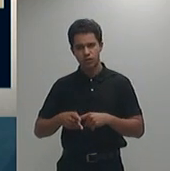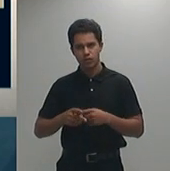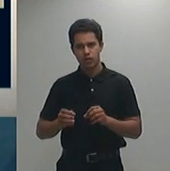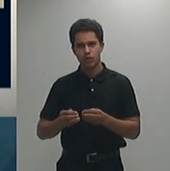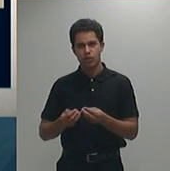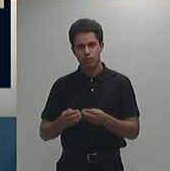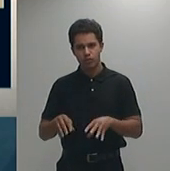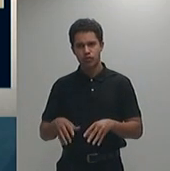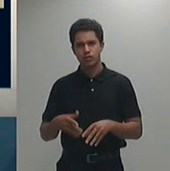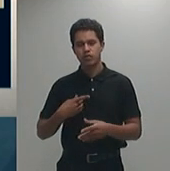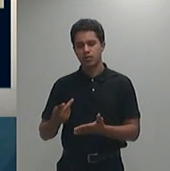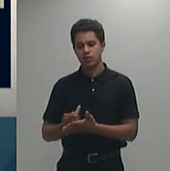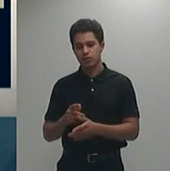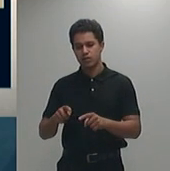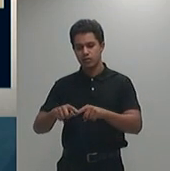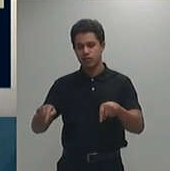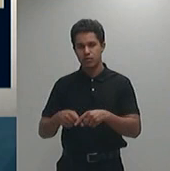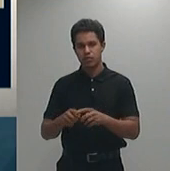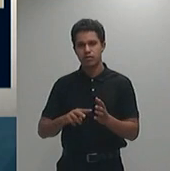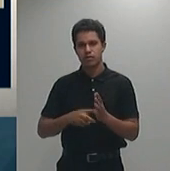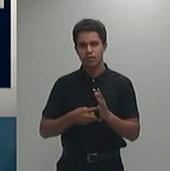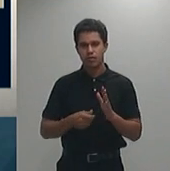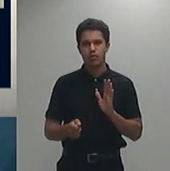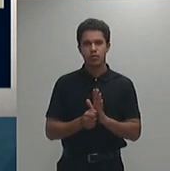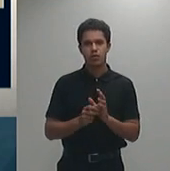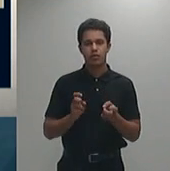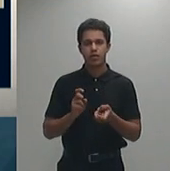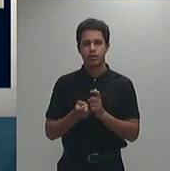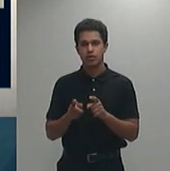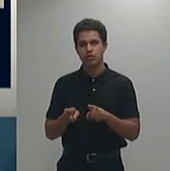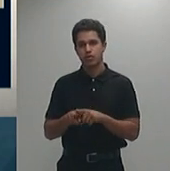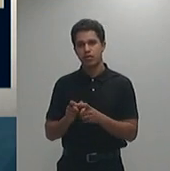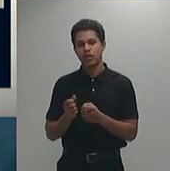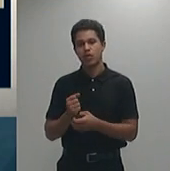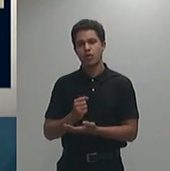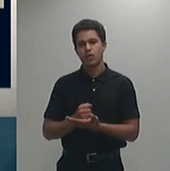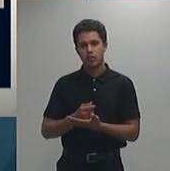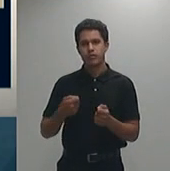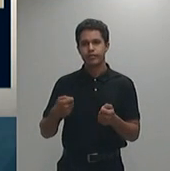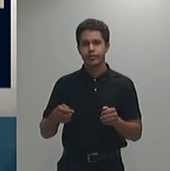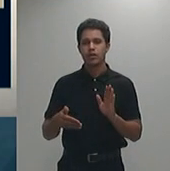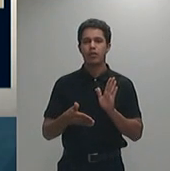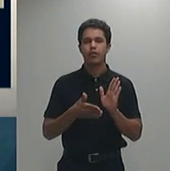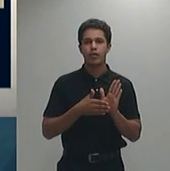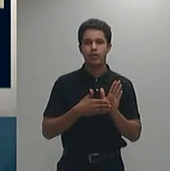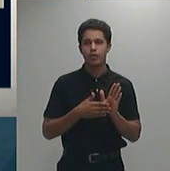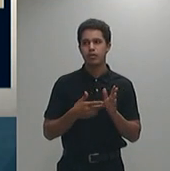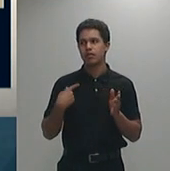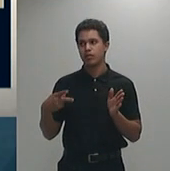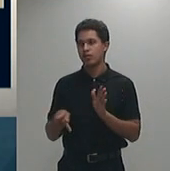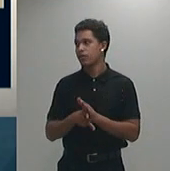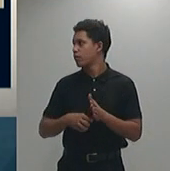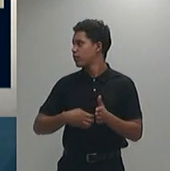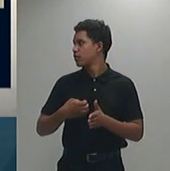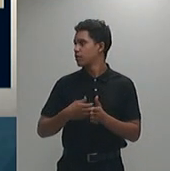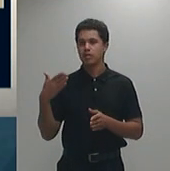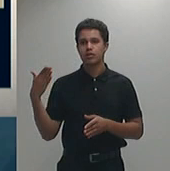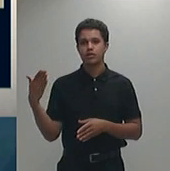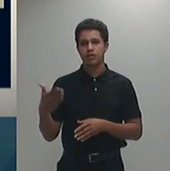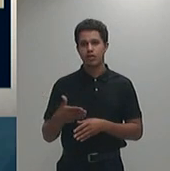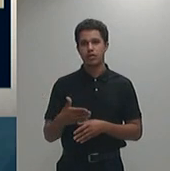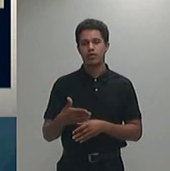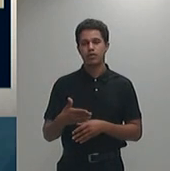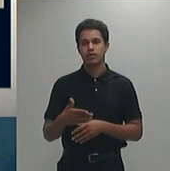por ato de administradores assim como dos controladores deverá ser proposta em princípio pela companhia diretamente pesada em